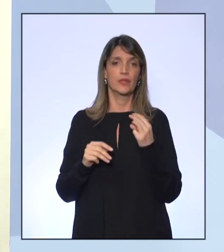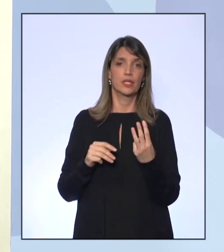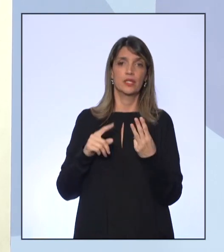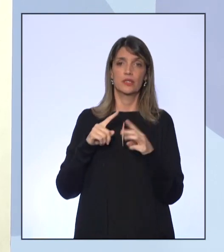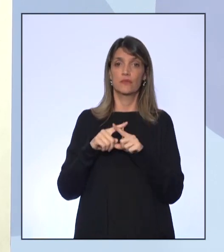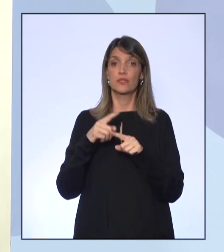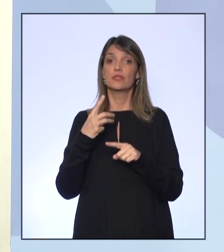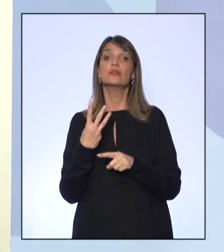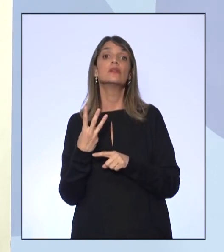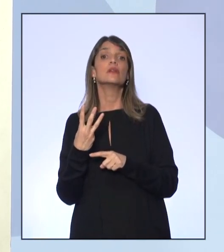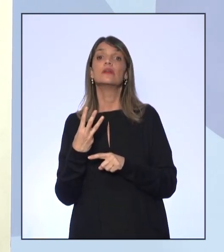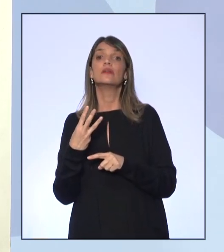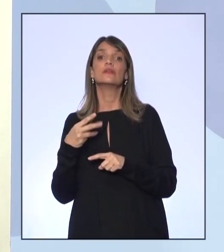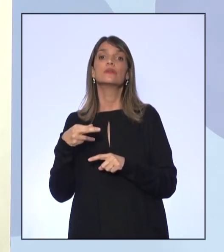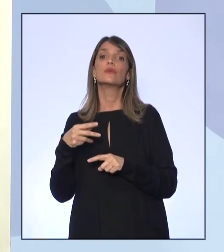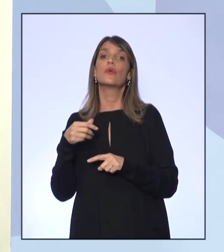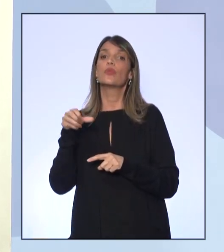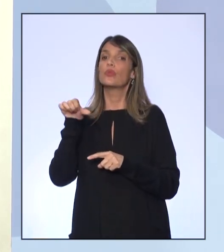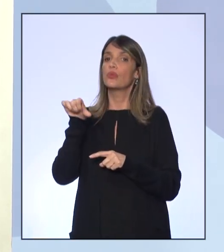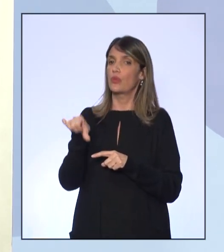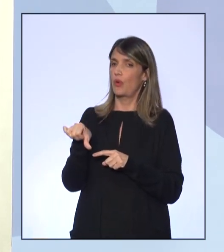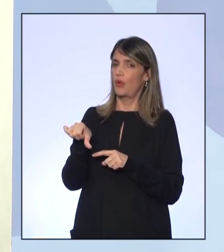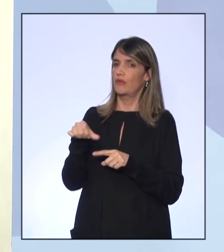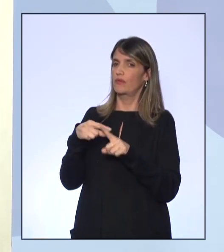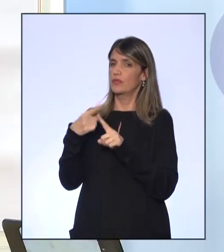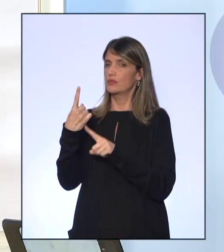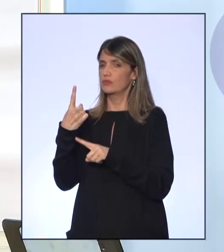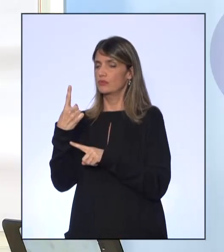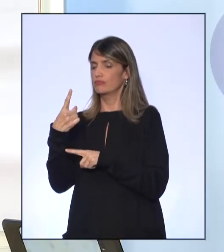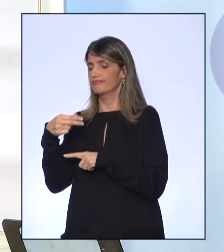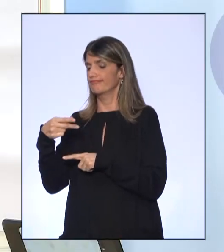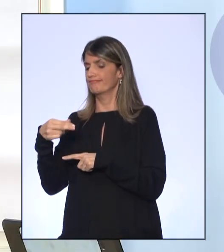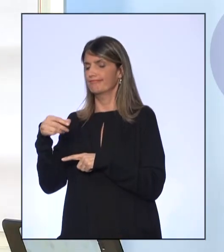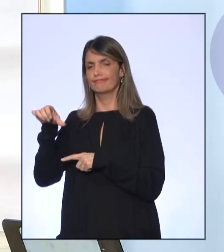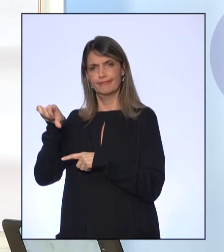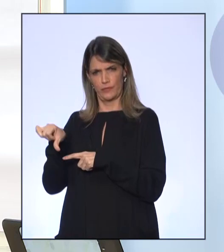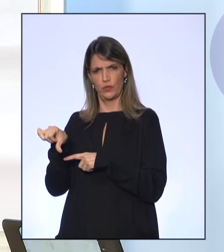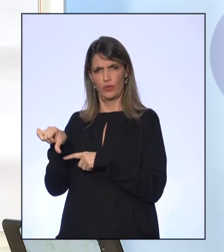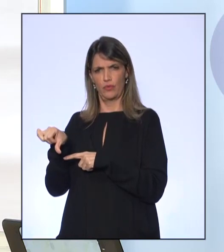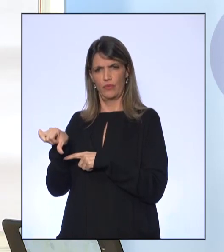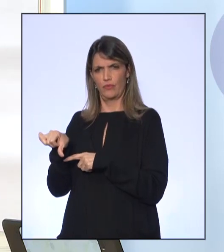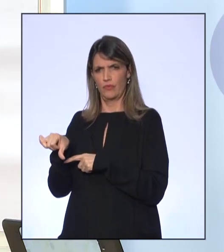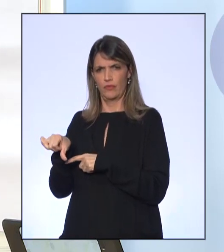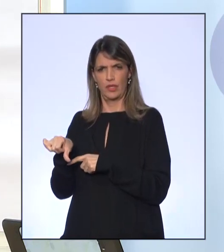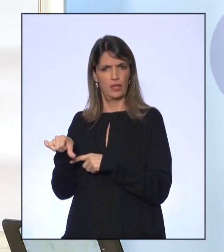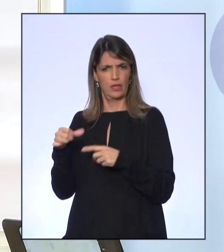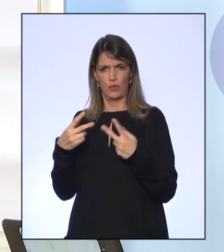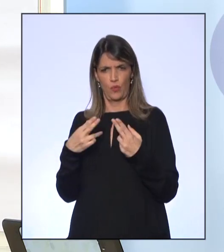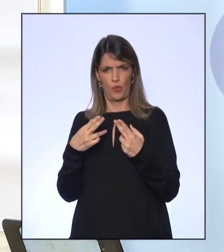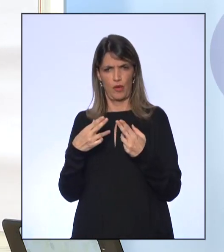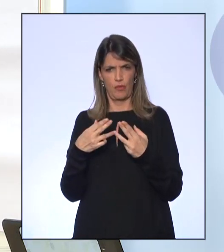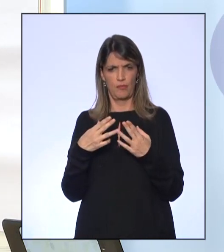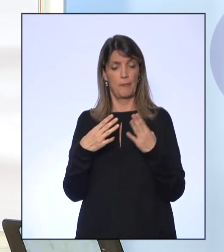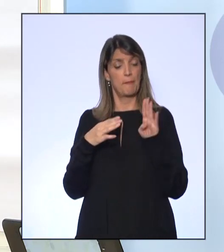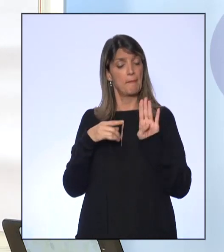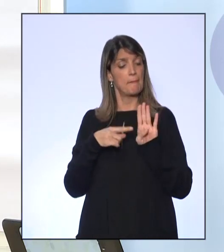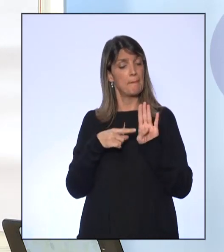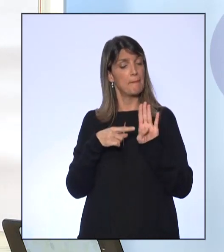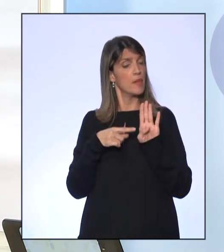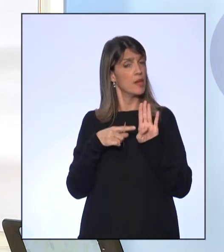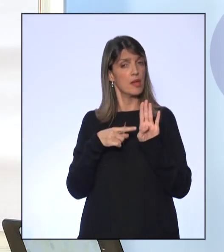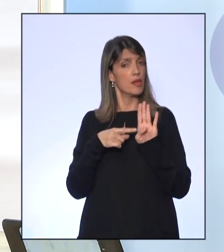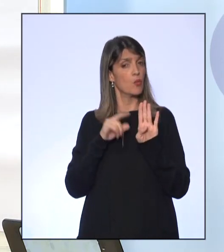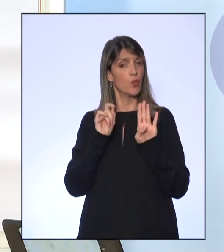3, 9. Vezes 1 dá 9. Mesma ideia, eu vou fazer aqui. Ó. Então, o meu valor de B é o